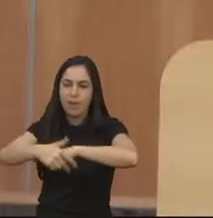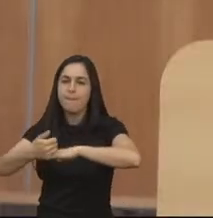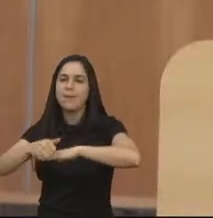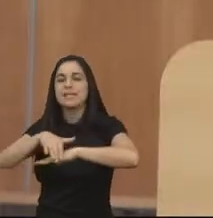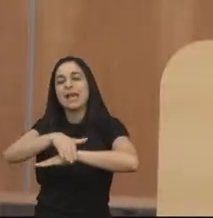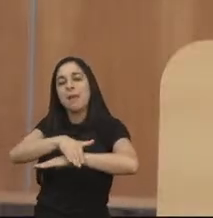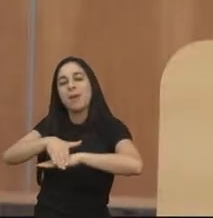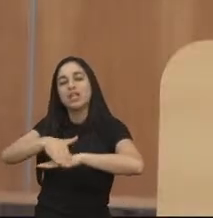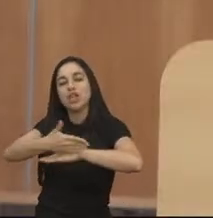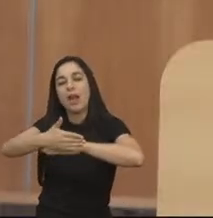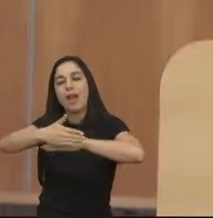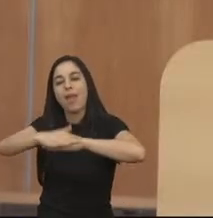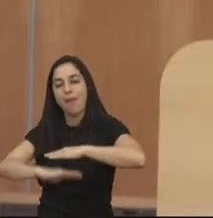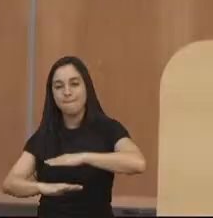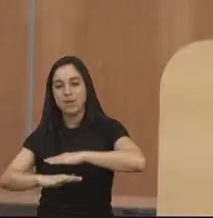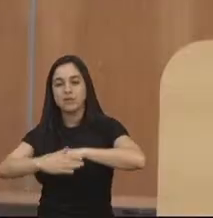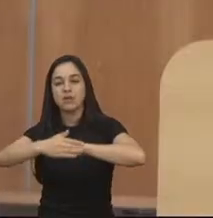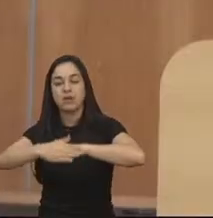está fraca.